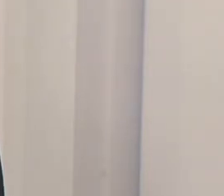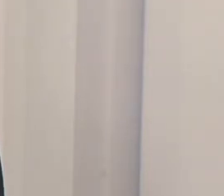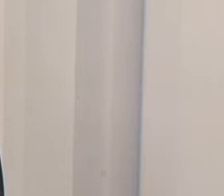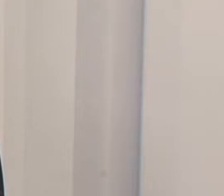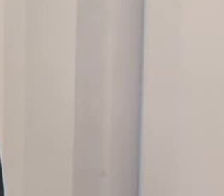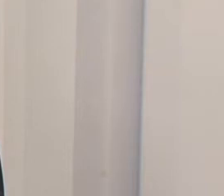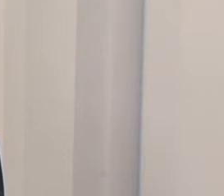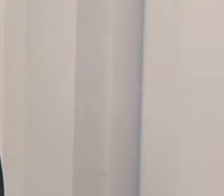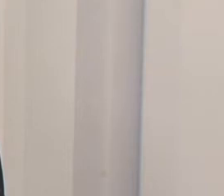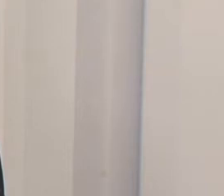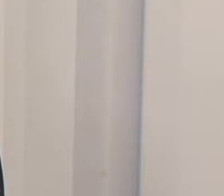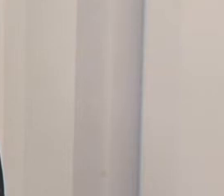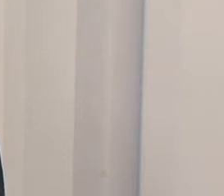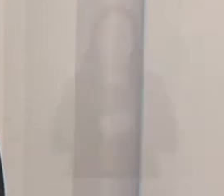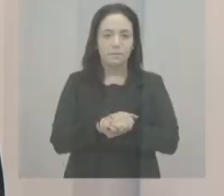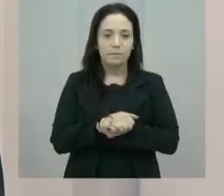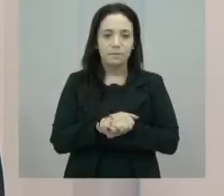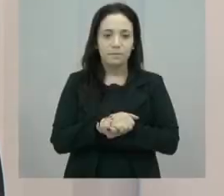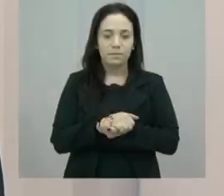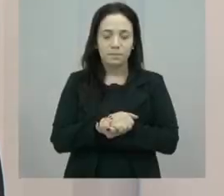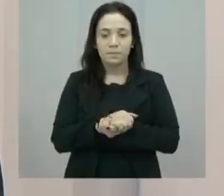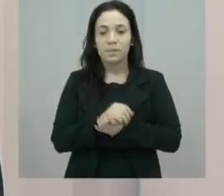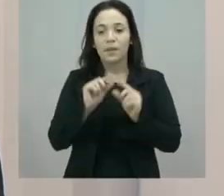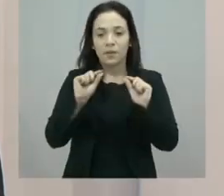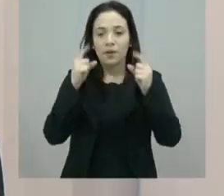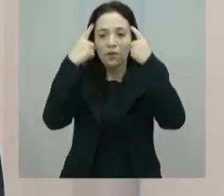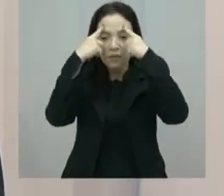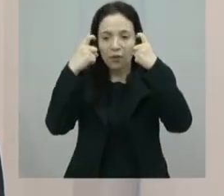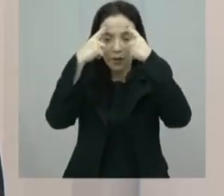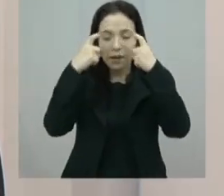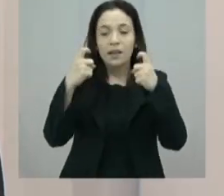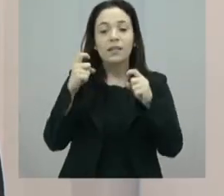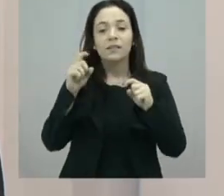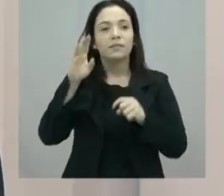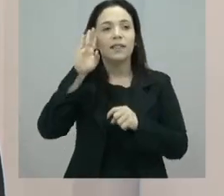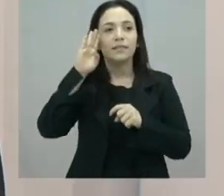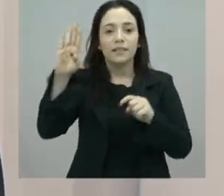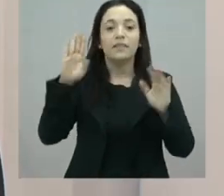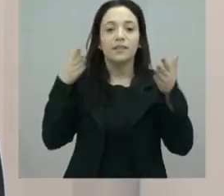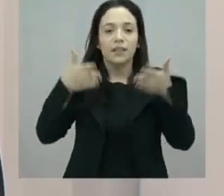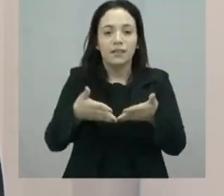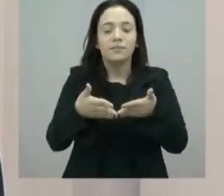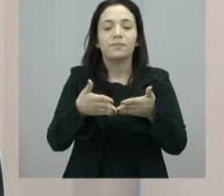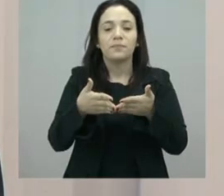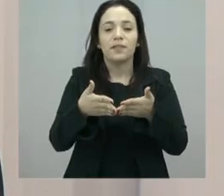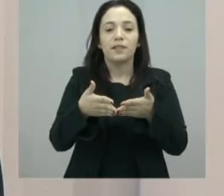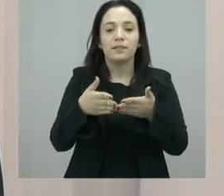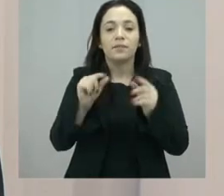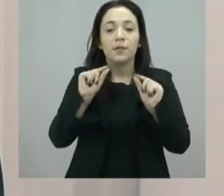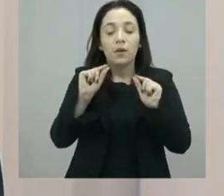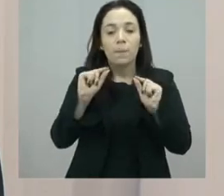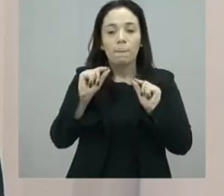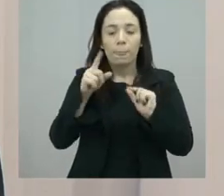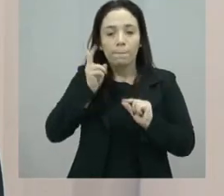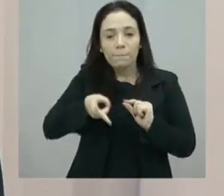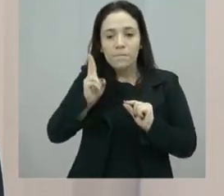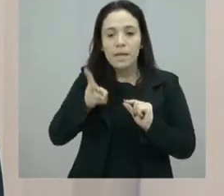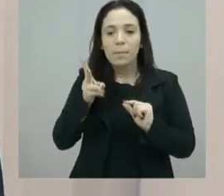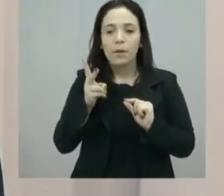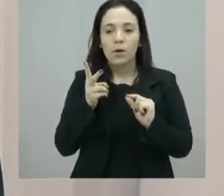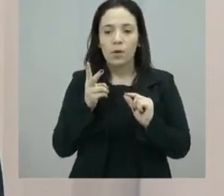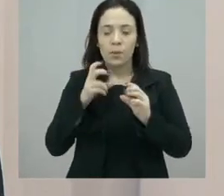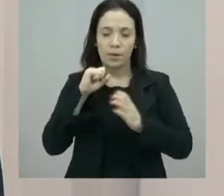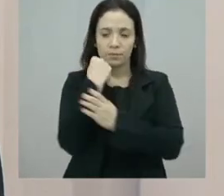crianças e adolescentes que são vítimas ou testemunhas de violência, em especial a revitimização provocada pela própria rede